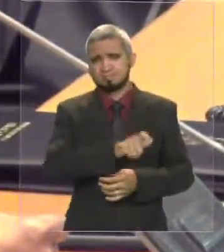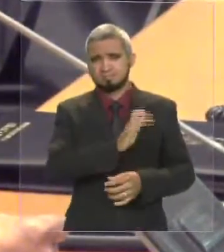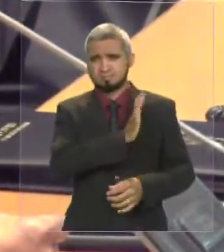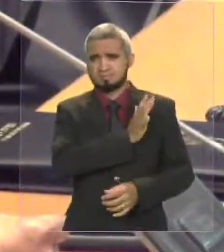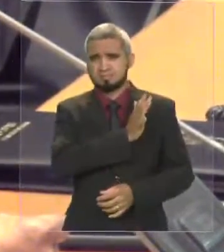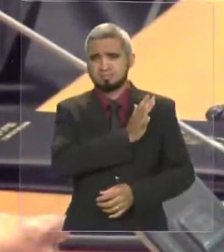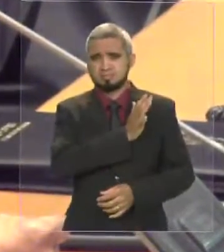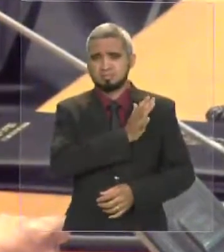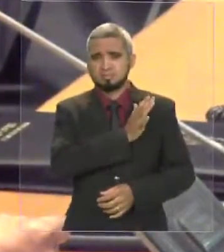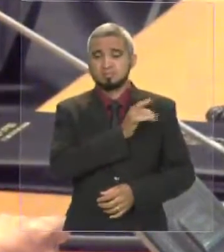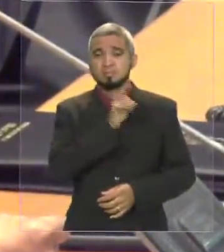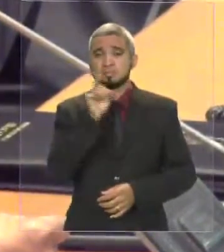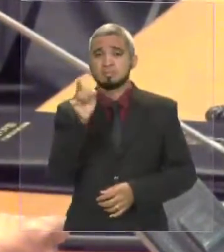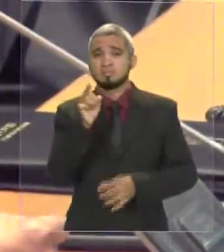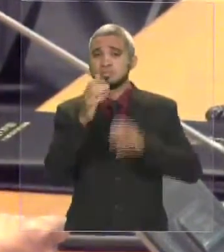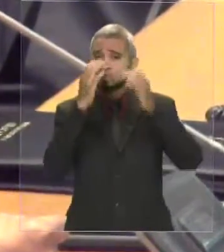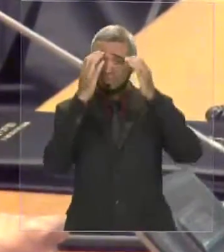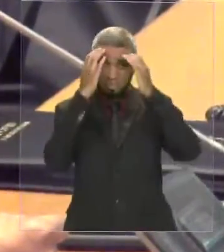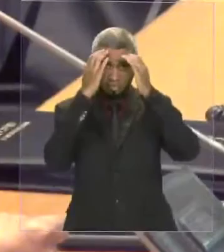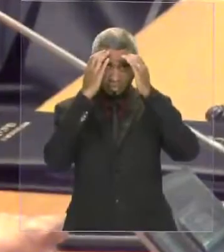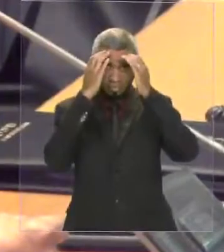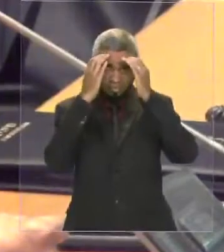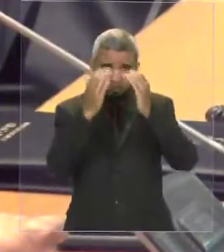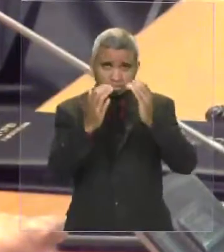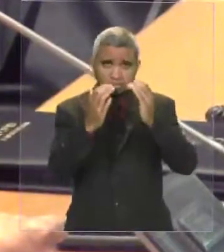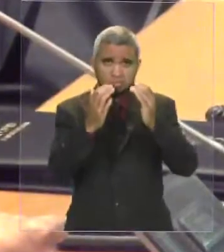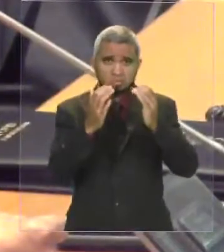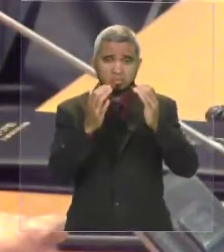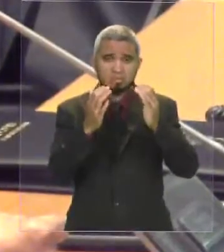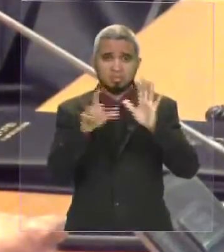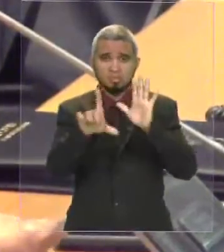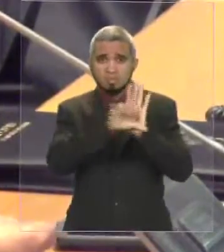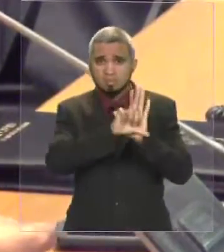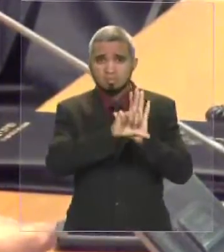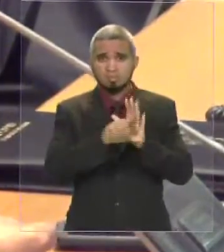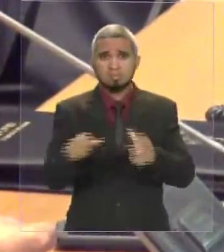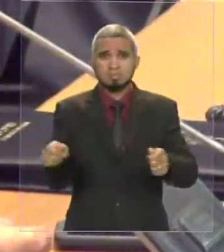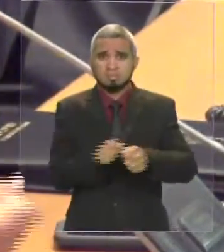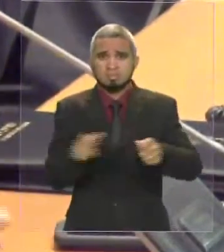cumprir a lei dos empacotadores, que